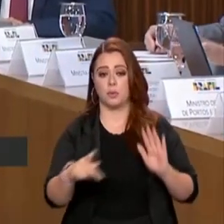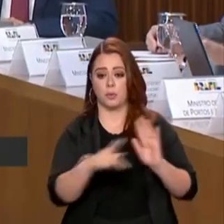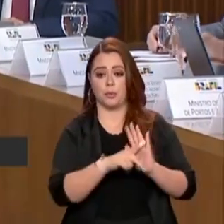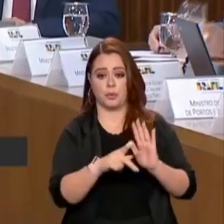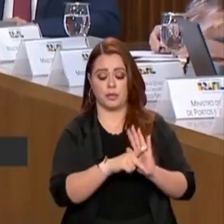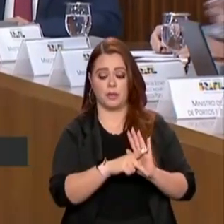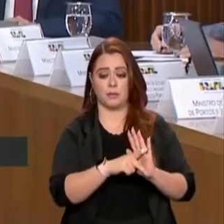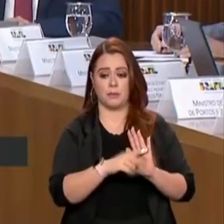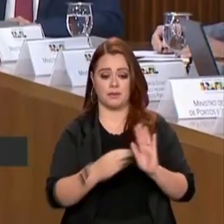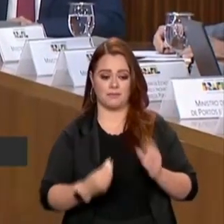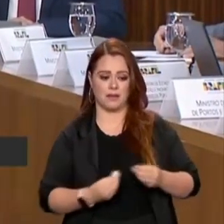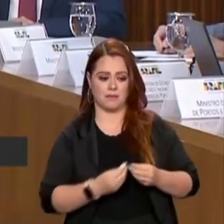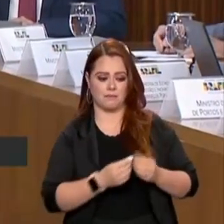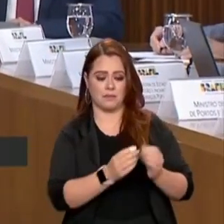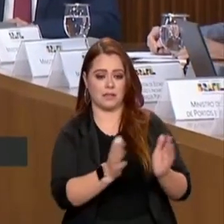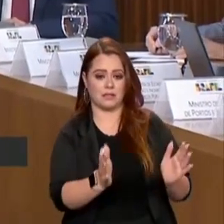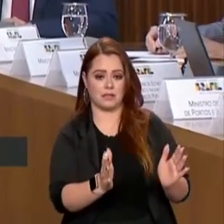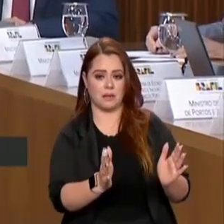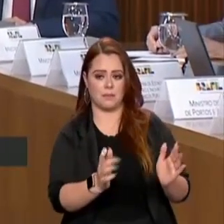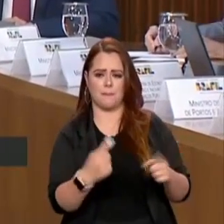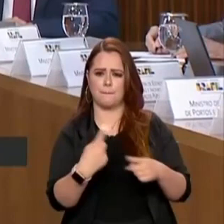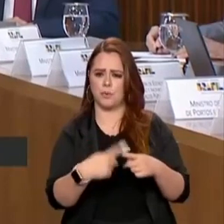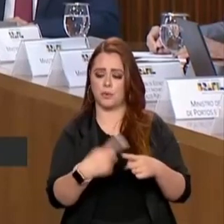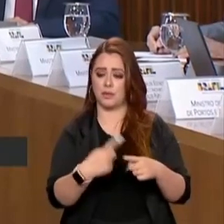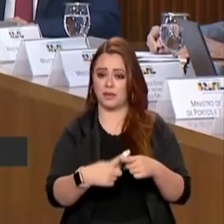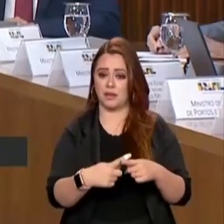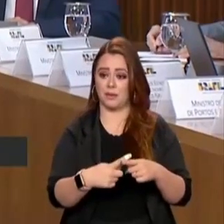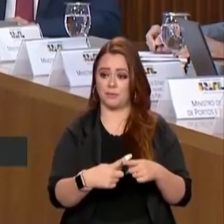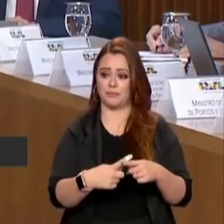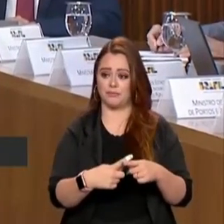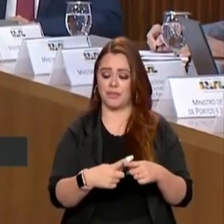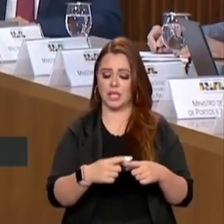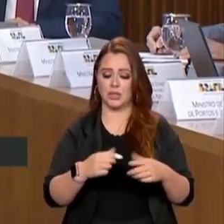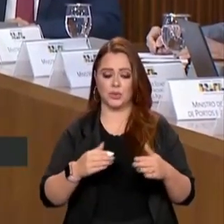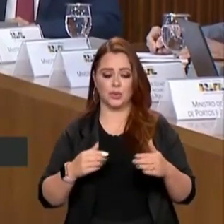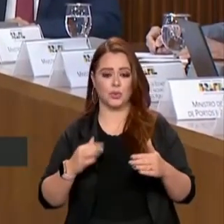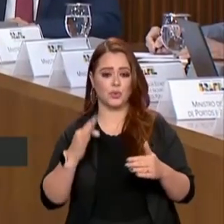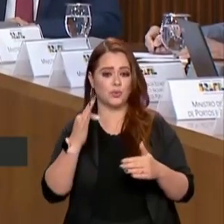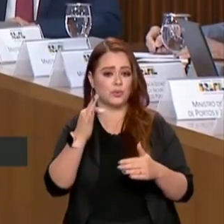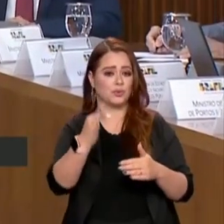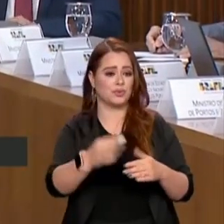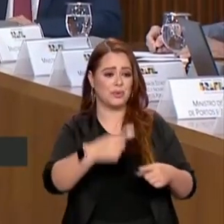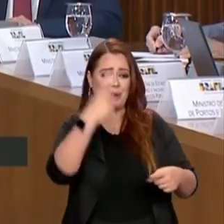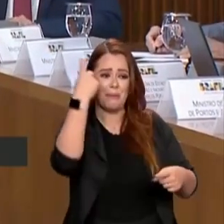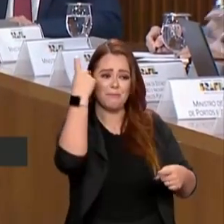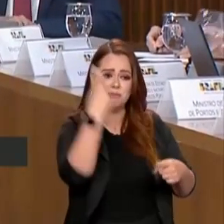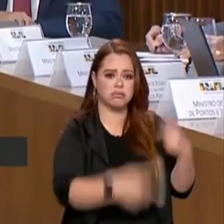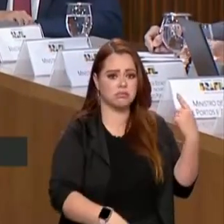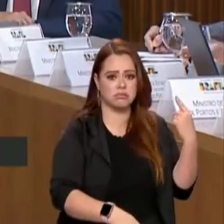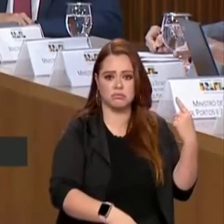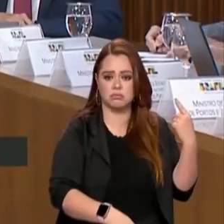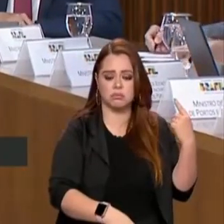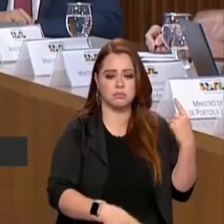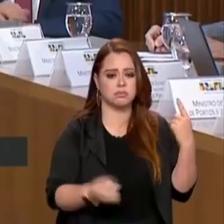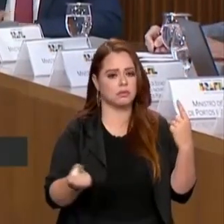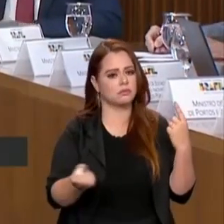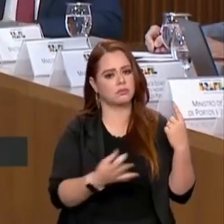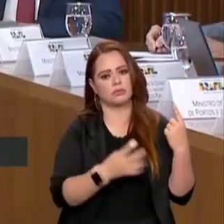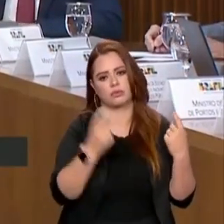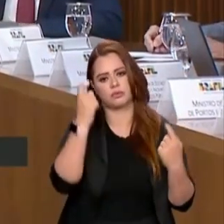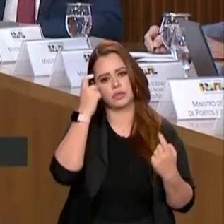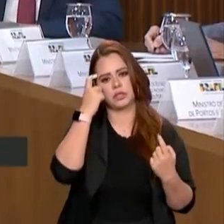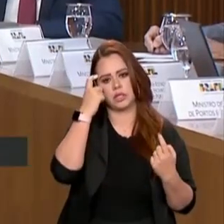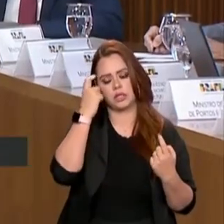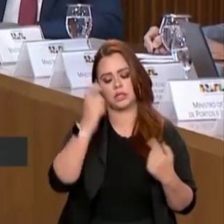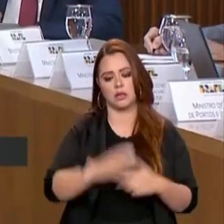frente a gente vai ser proibido de ter novas ideias. A gente vai ter que cumprir aquilo que a gente já